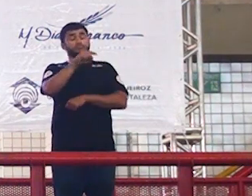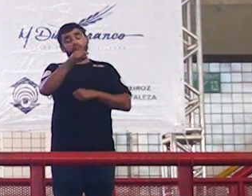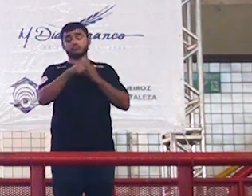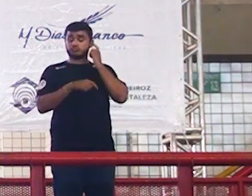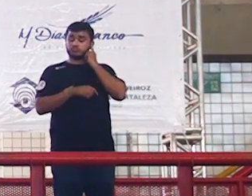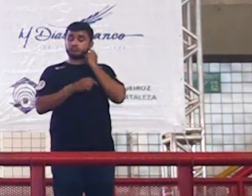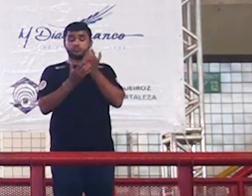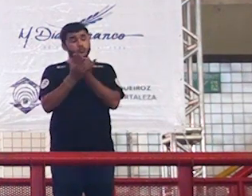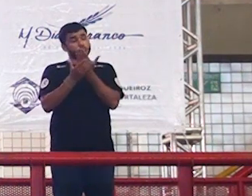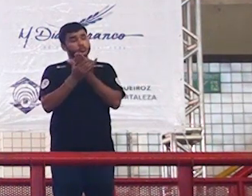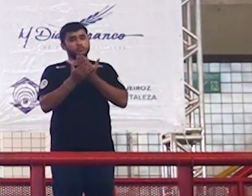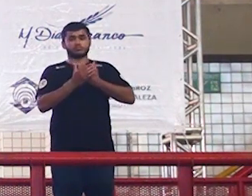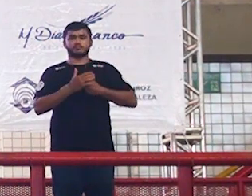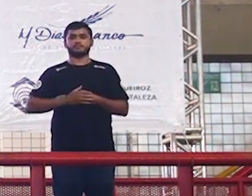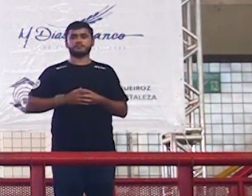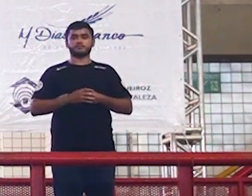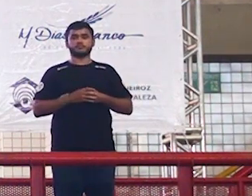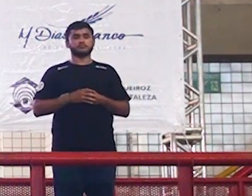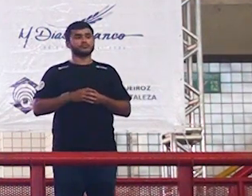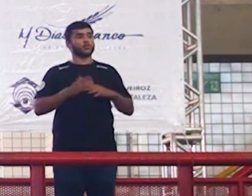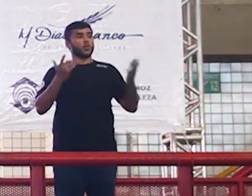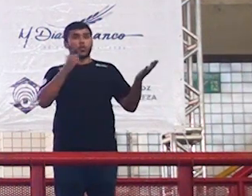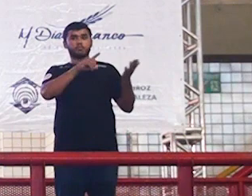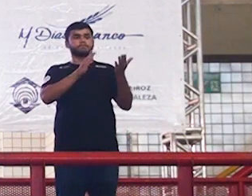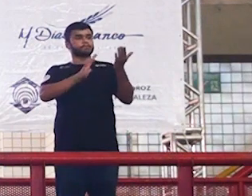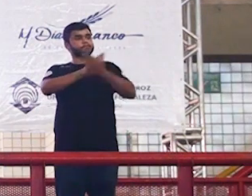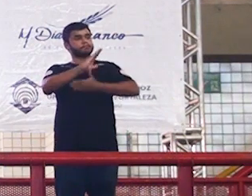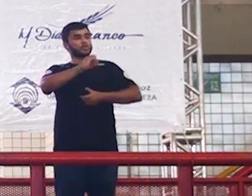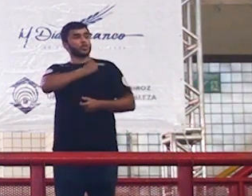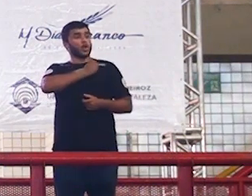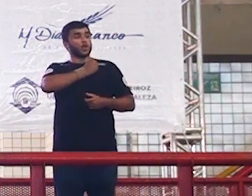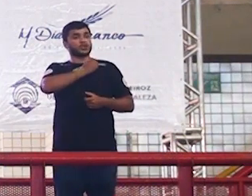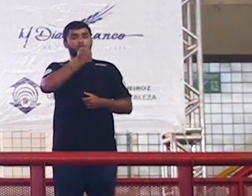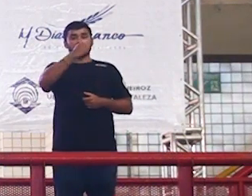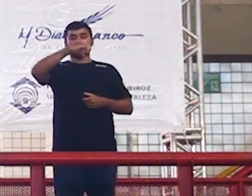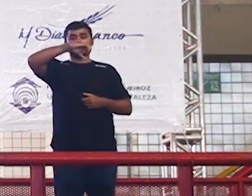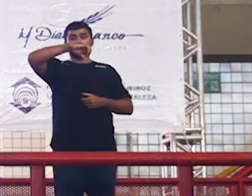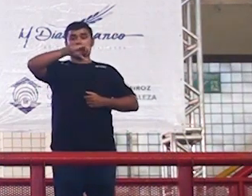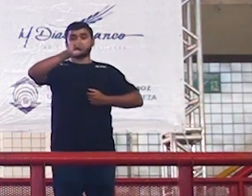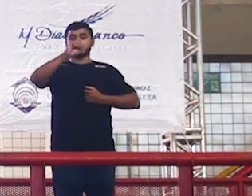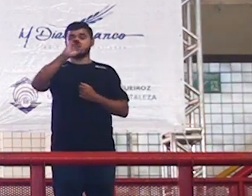já estudando, tinha tirado 980 pontos. 980.